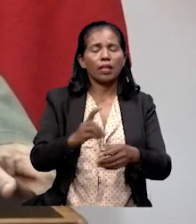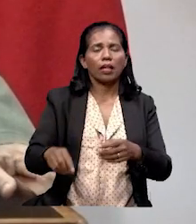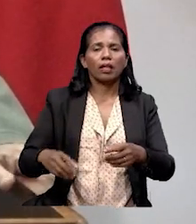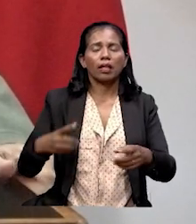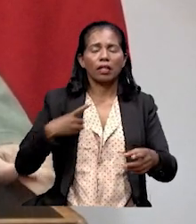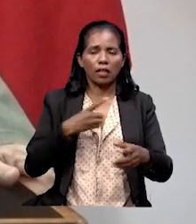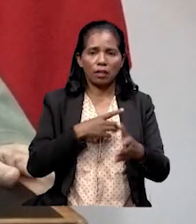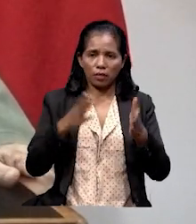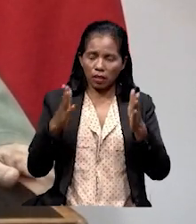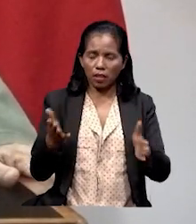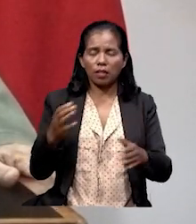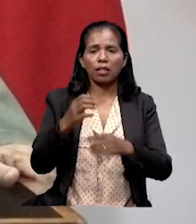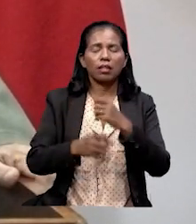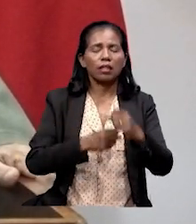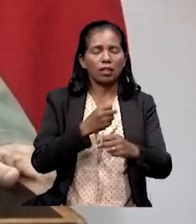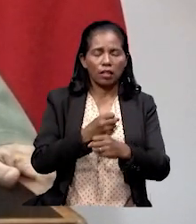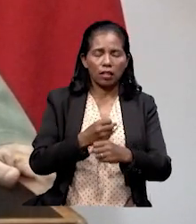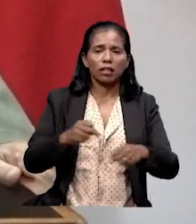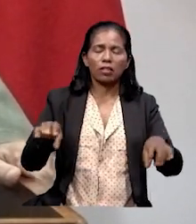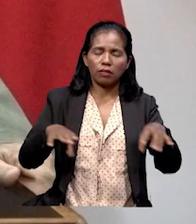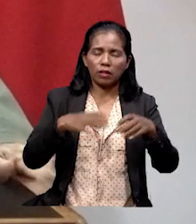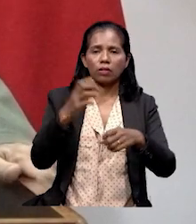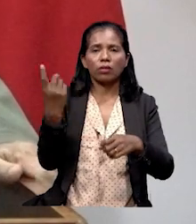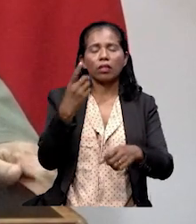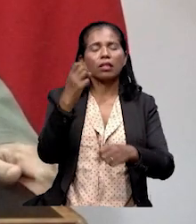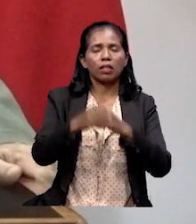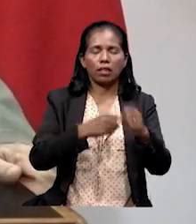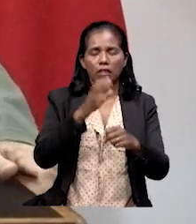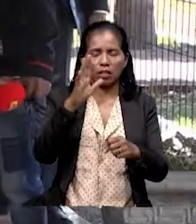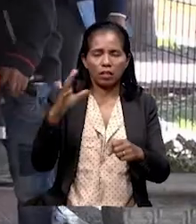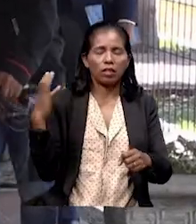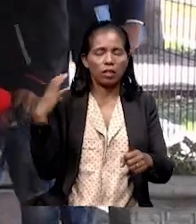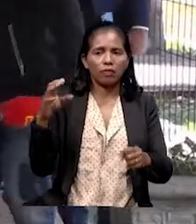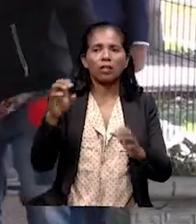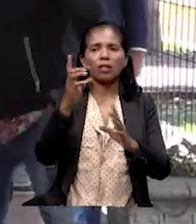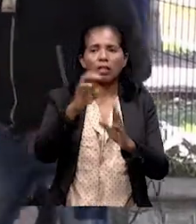Nhantina Lima, também se festado usa a competência de decreta